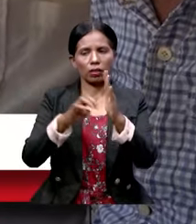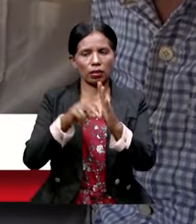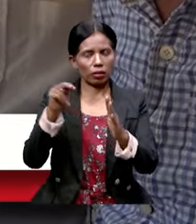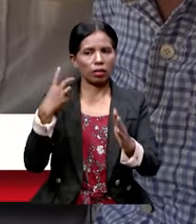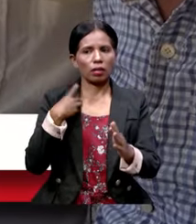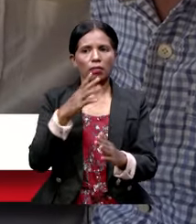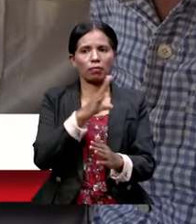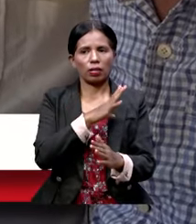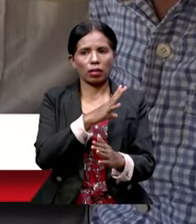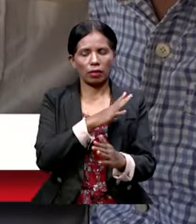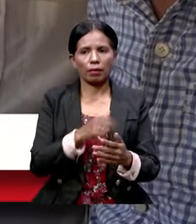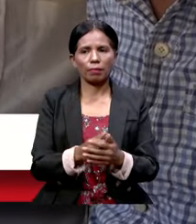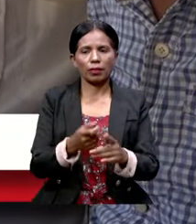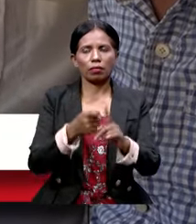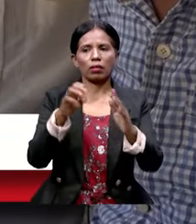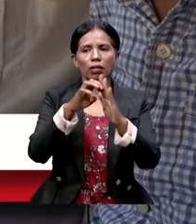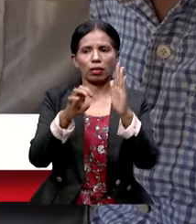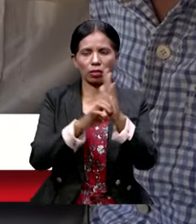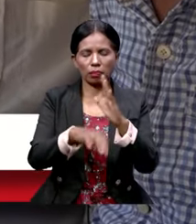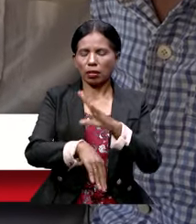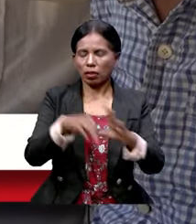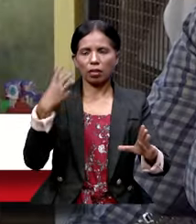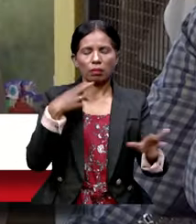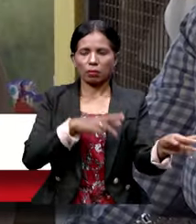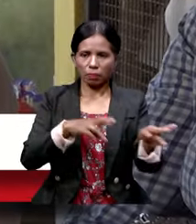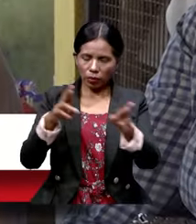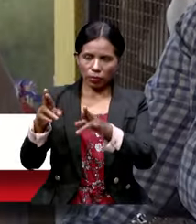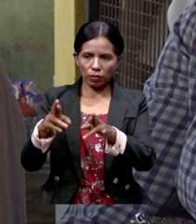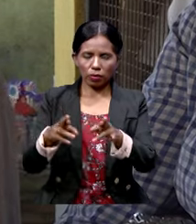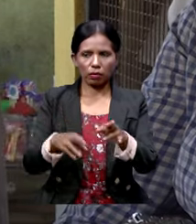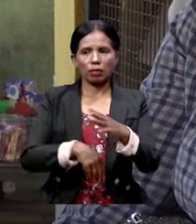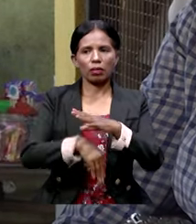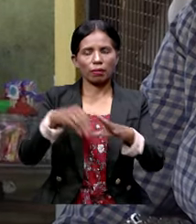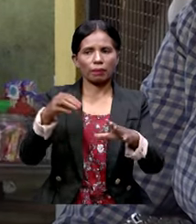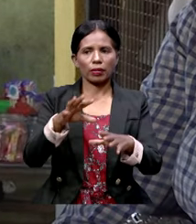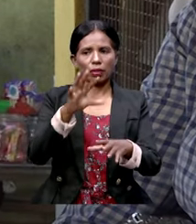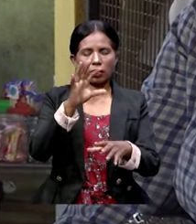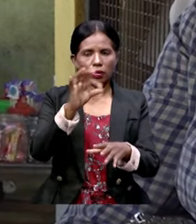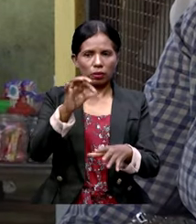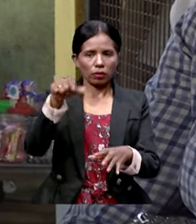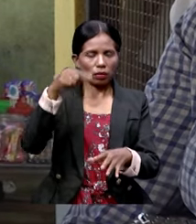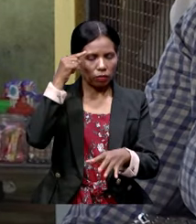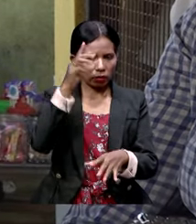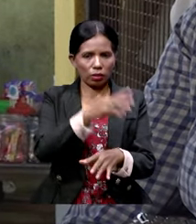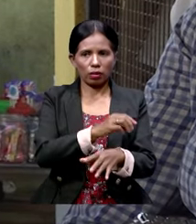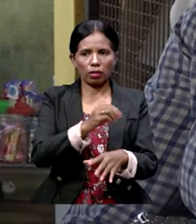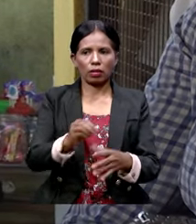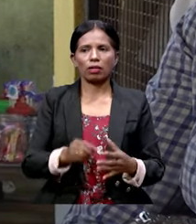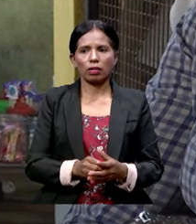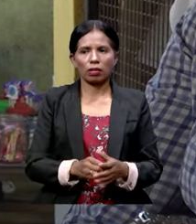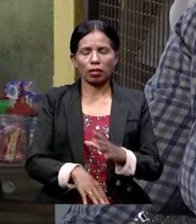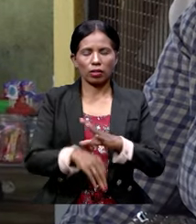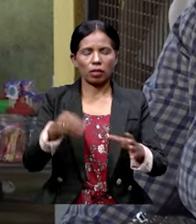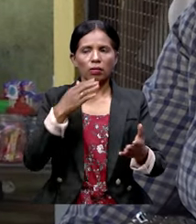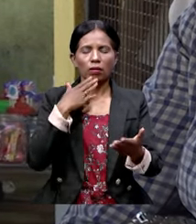vamos rir, nós de os estados tomam a saia, mas pronto para sair. Novo governo tem mais a saia, tem o